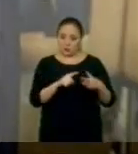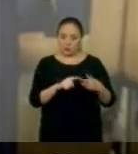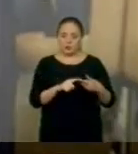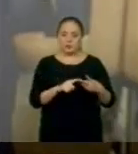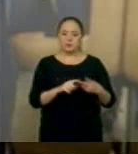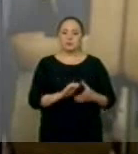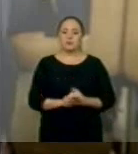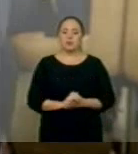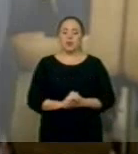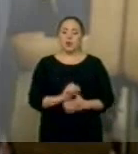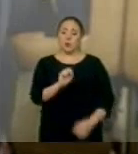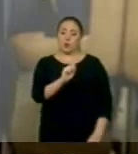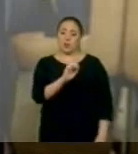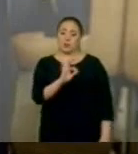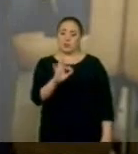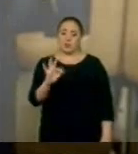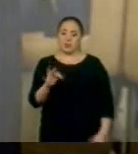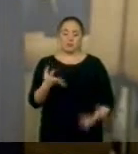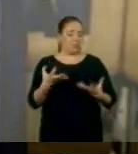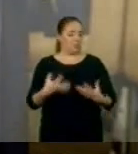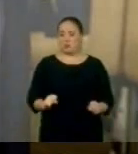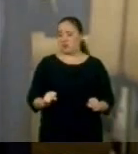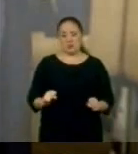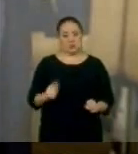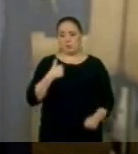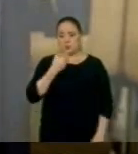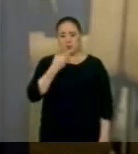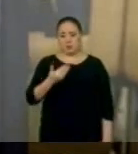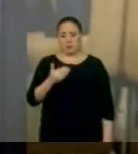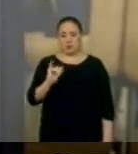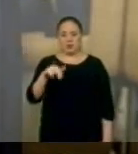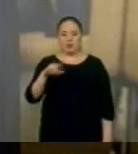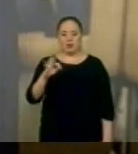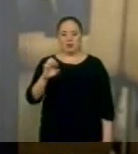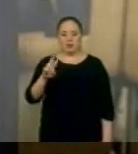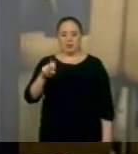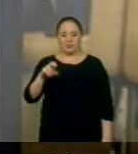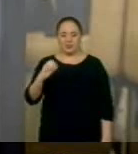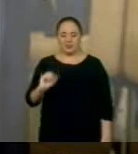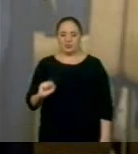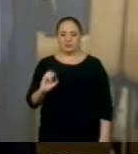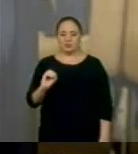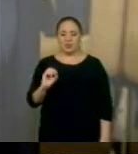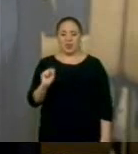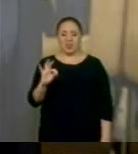o Supremo me negou o pedido de intervenção. Os dois pedidos de